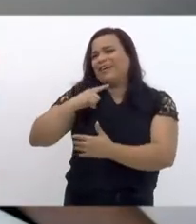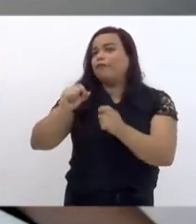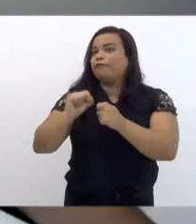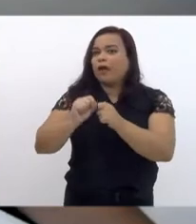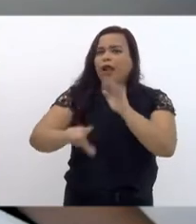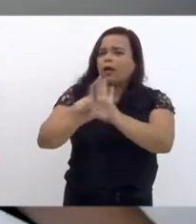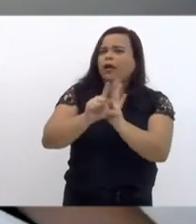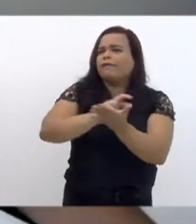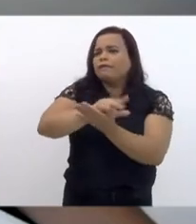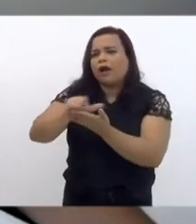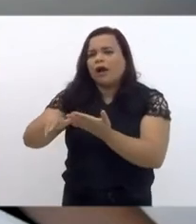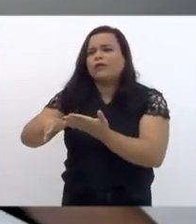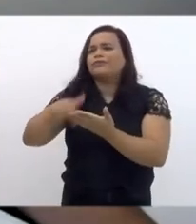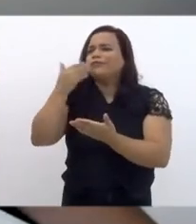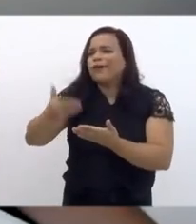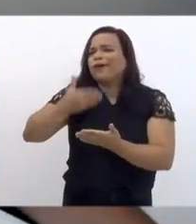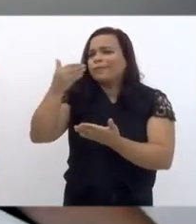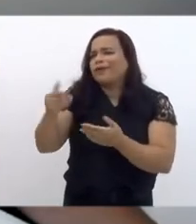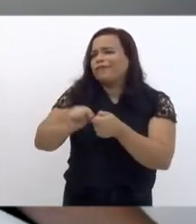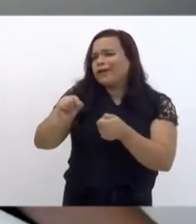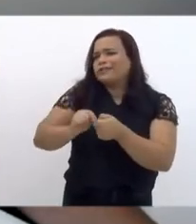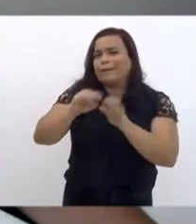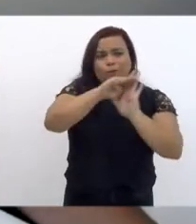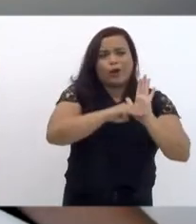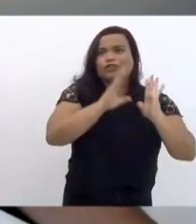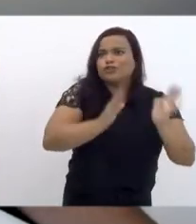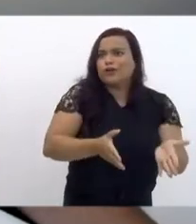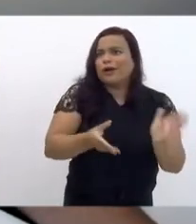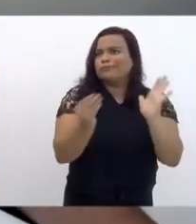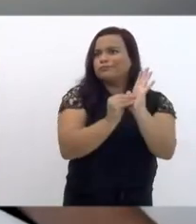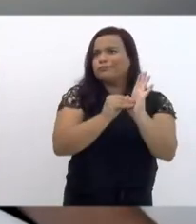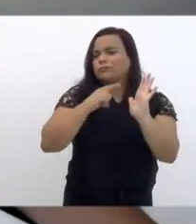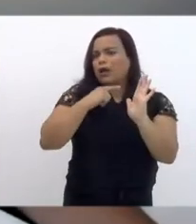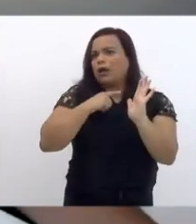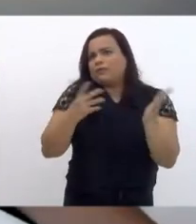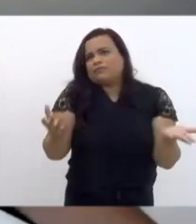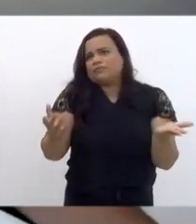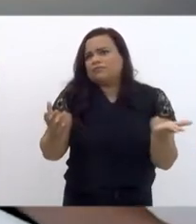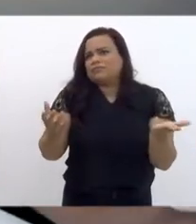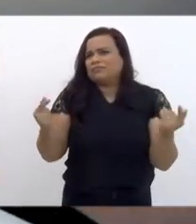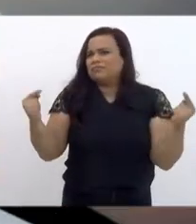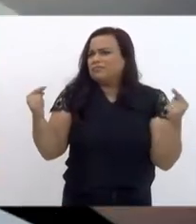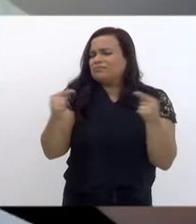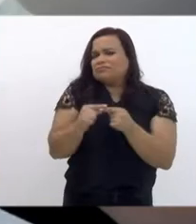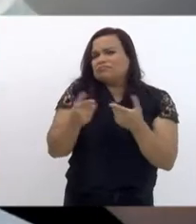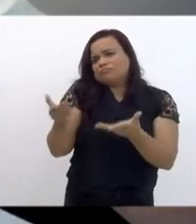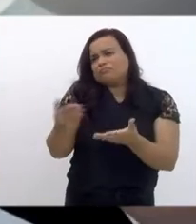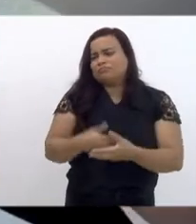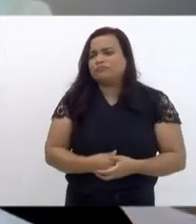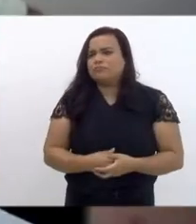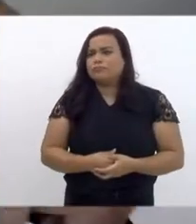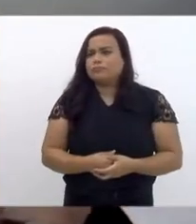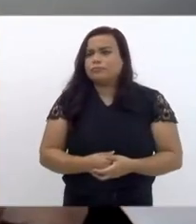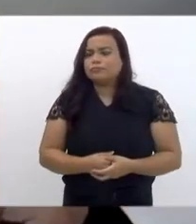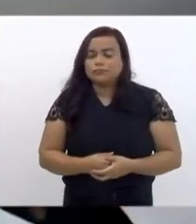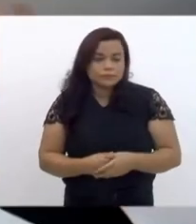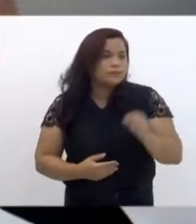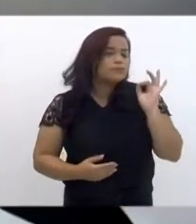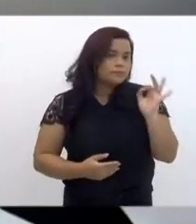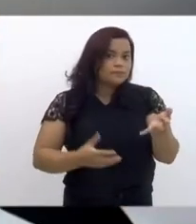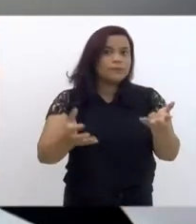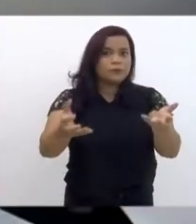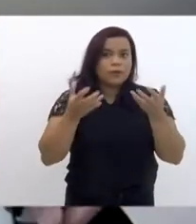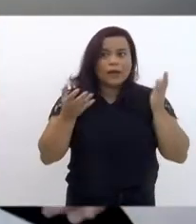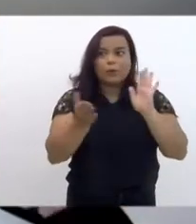leis dizendo para fazer o que o programa já diz que tem que fazer. Então, quero, é nesse sentido que eu fico... Quero entendeu? Propor